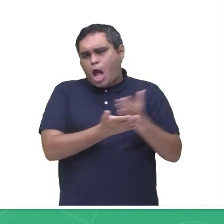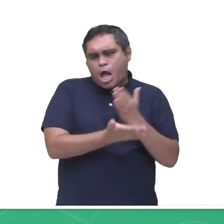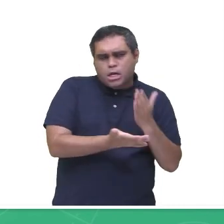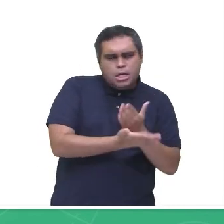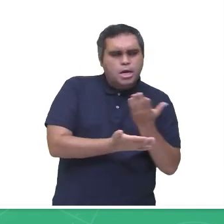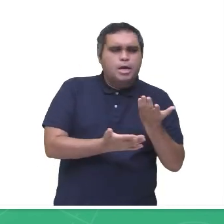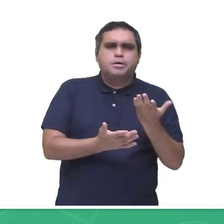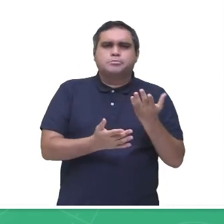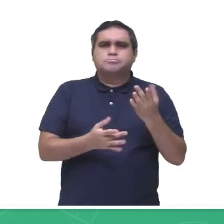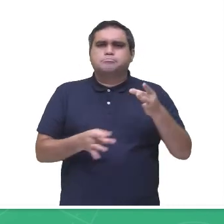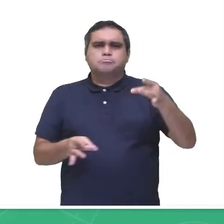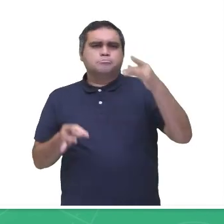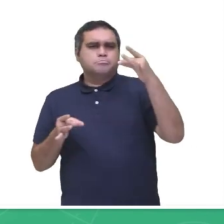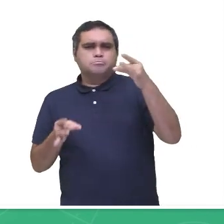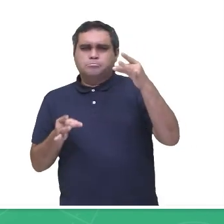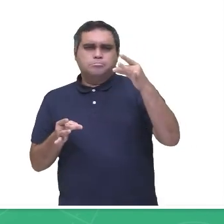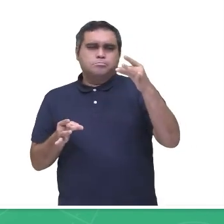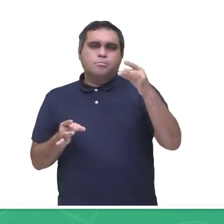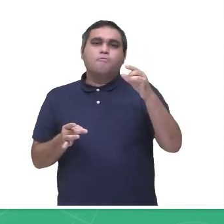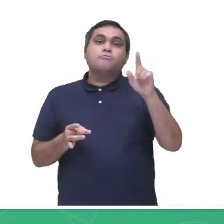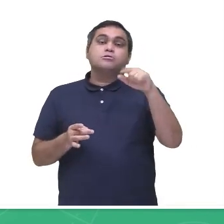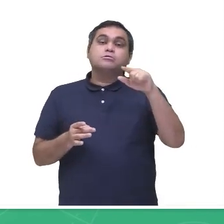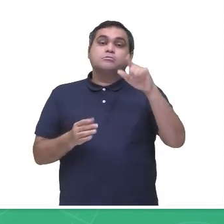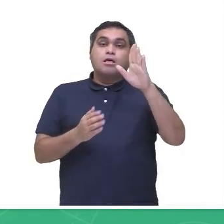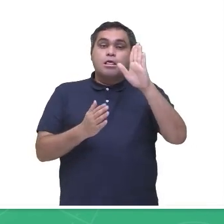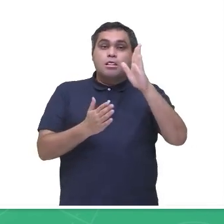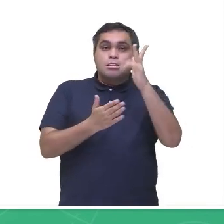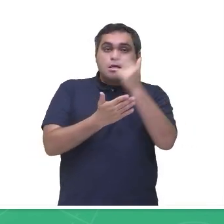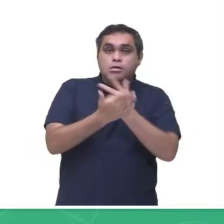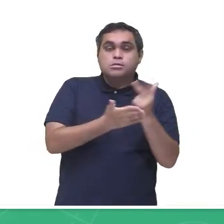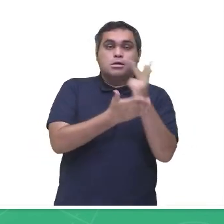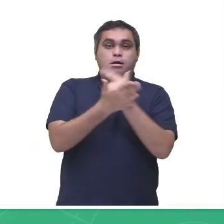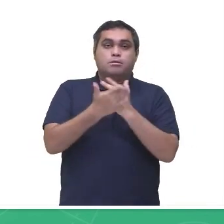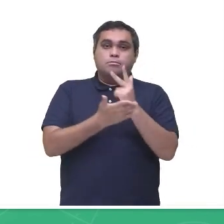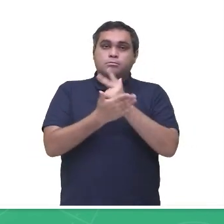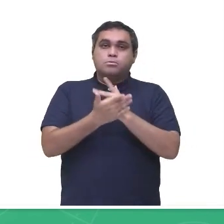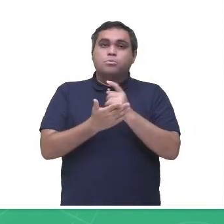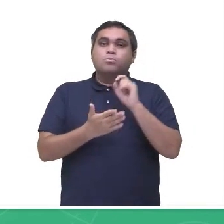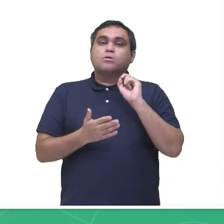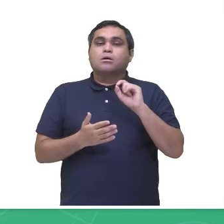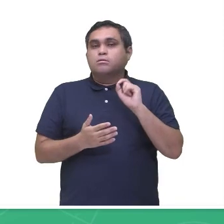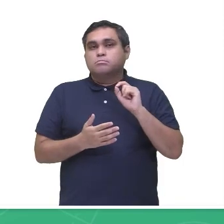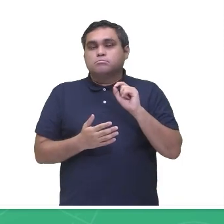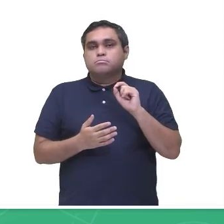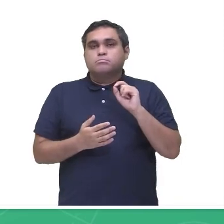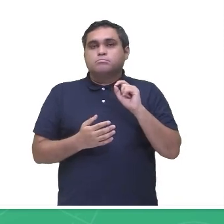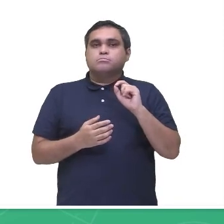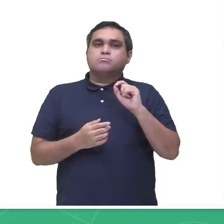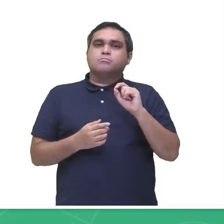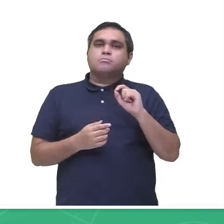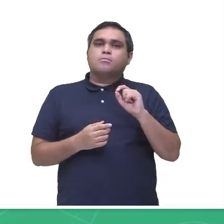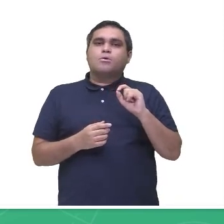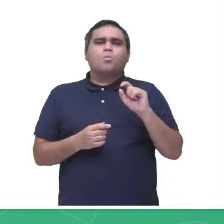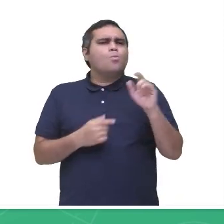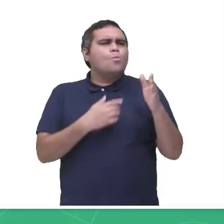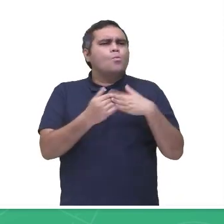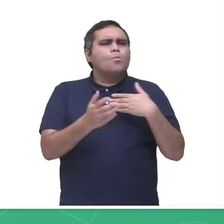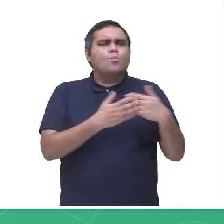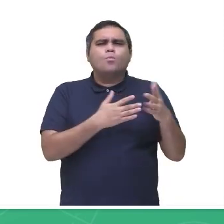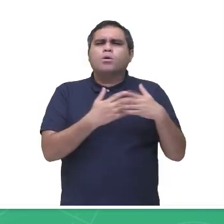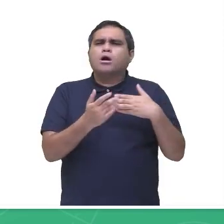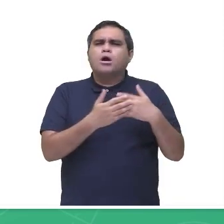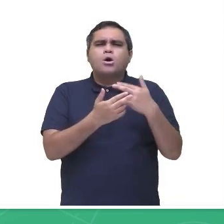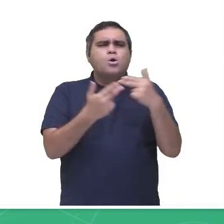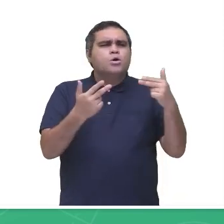ou menos nesse tamanho, para desenhar uma composição plástica, que é um desenho, que tenha como tema principal